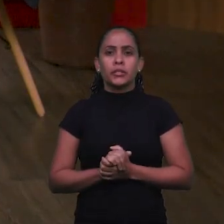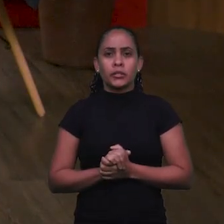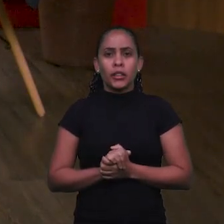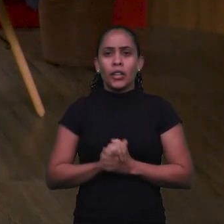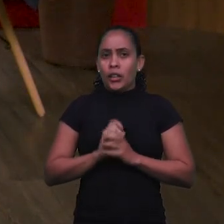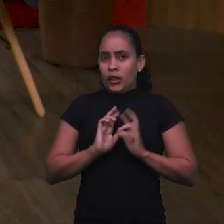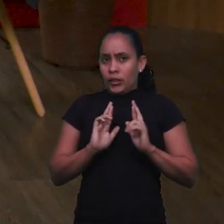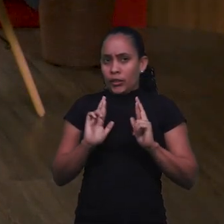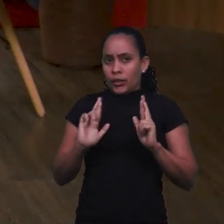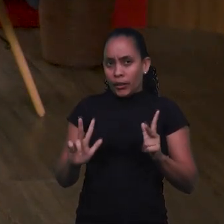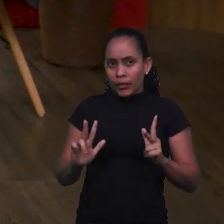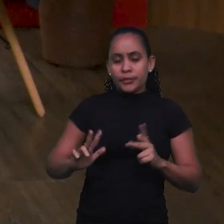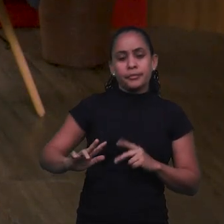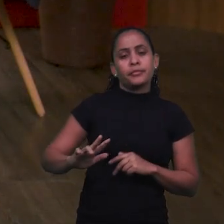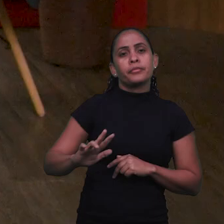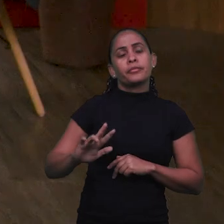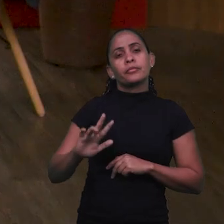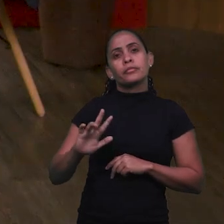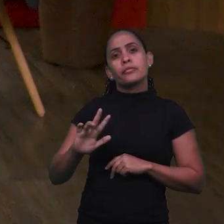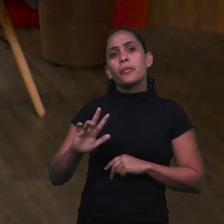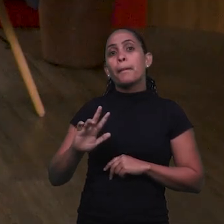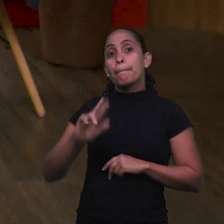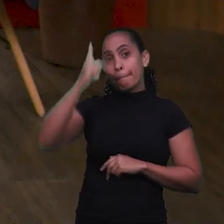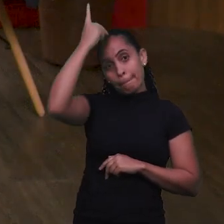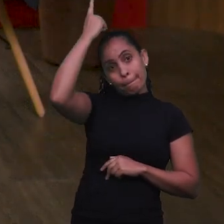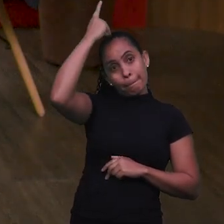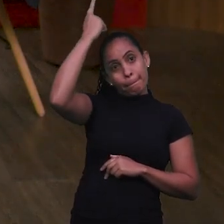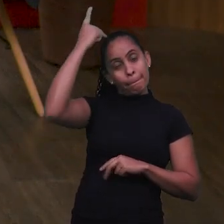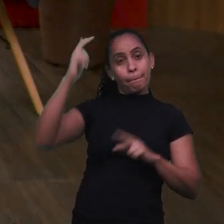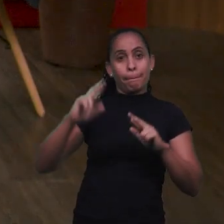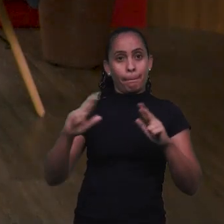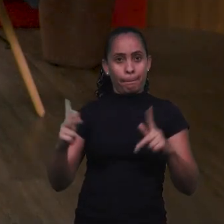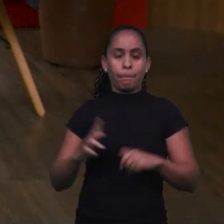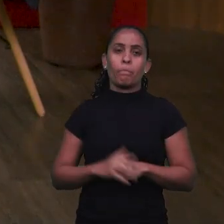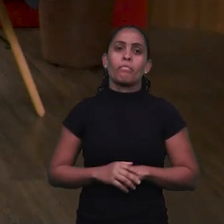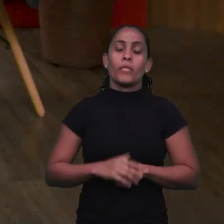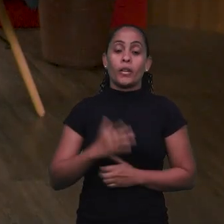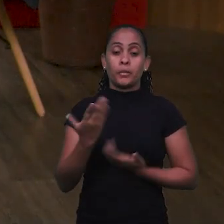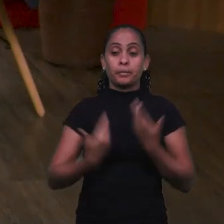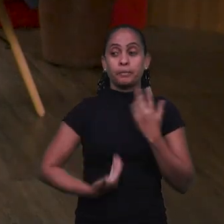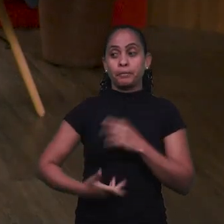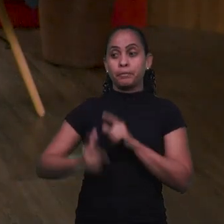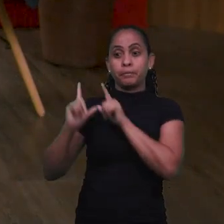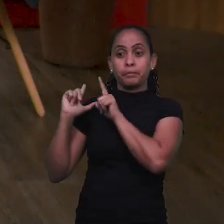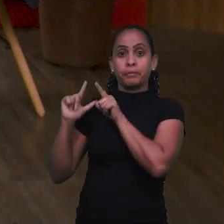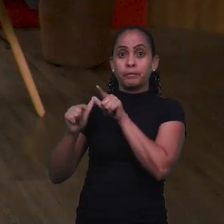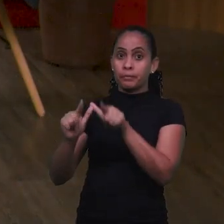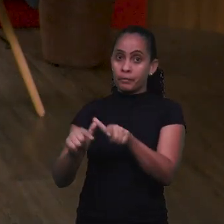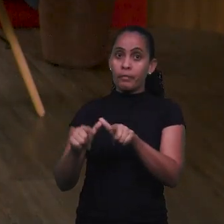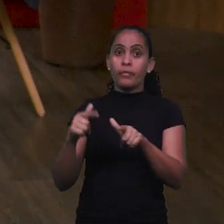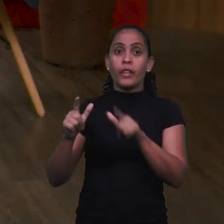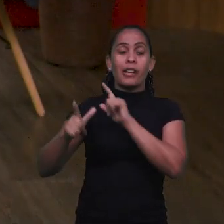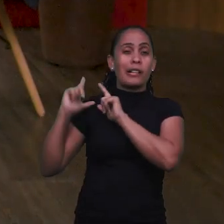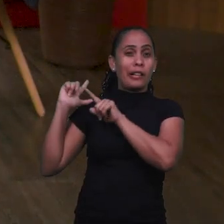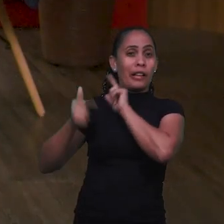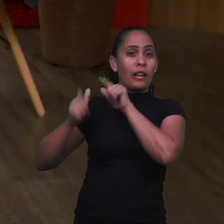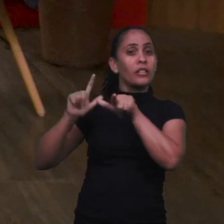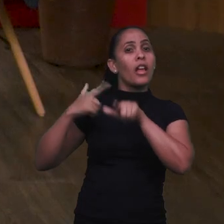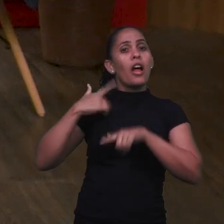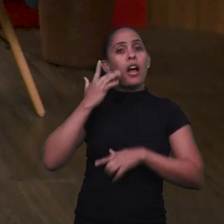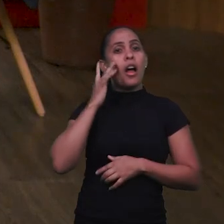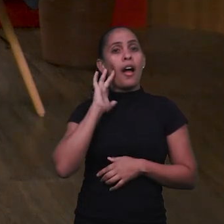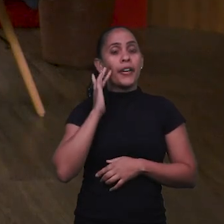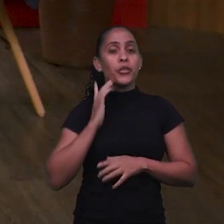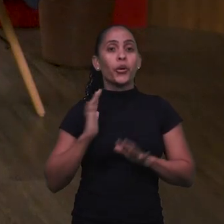diferente dos chamados pentecostais? É que os crentes históricos acham que o